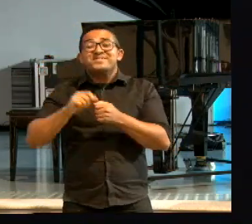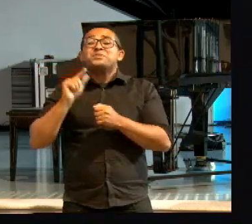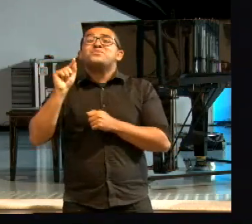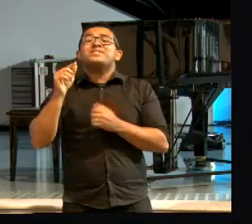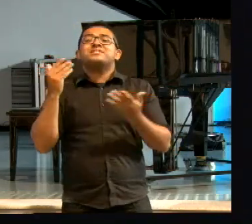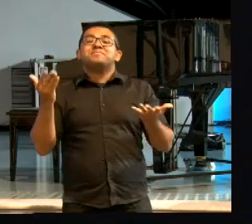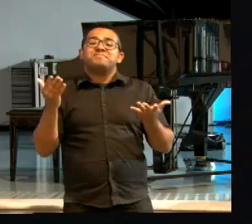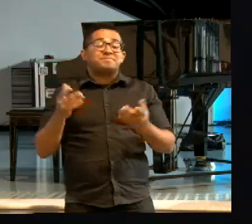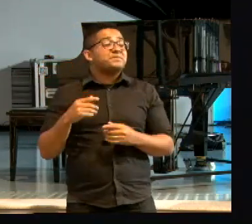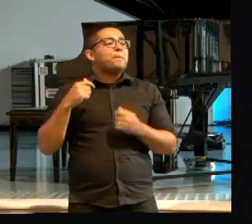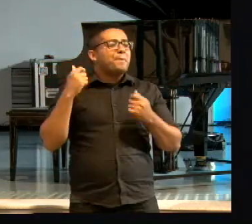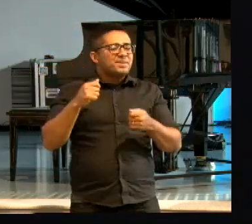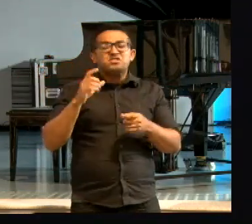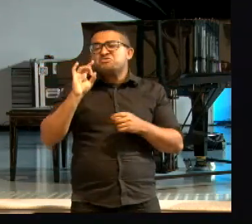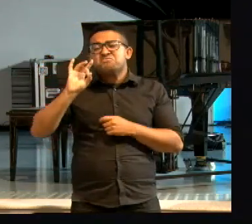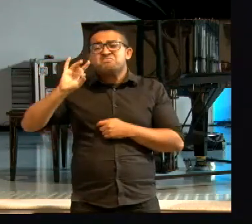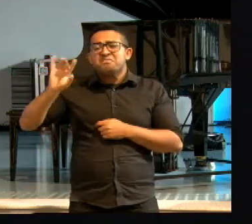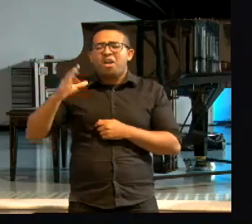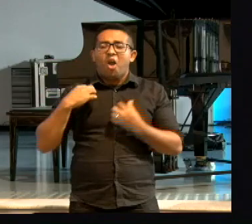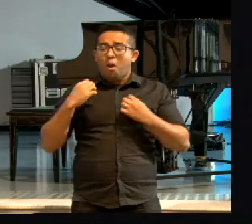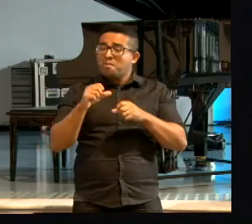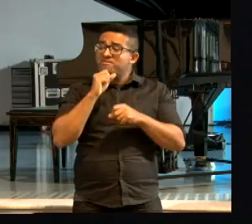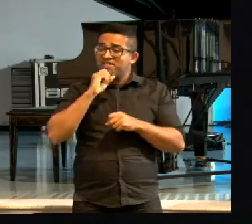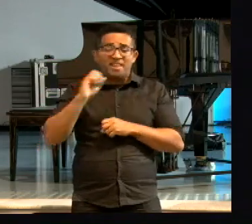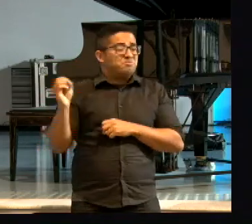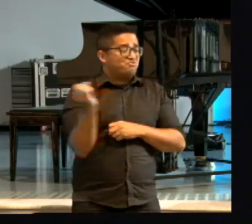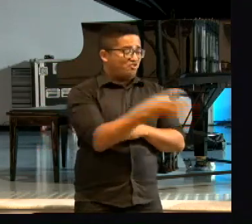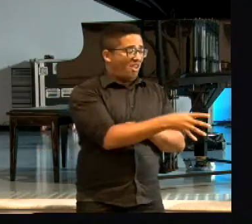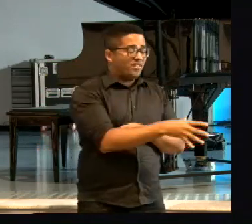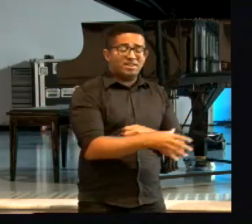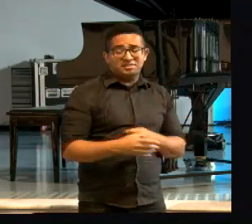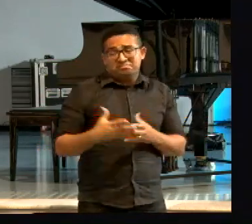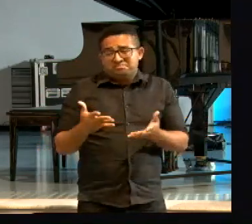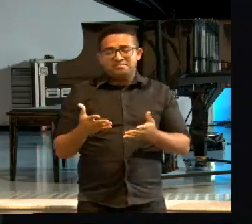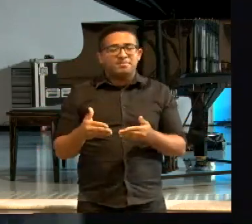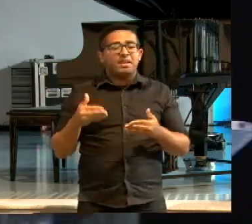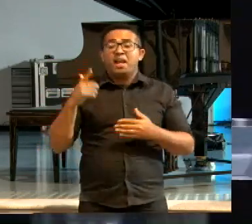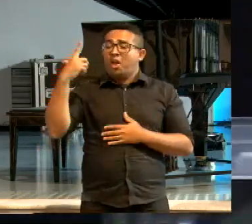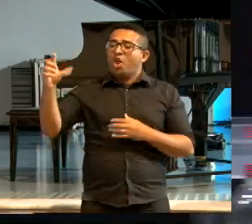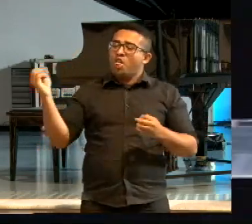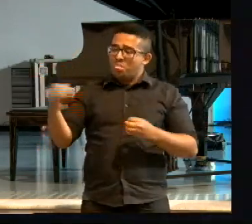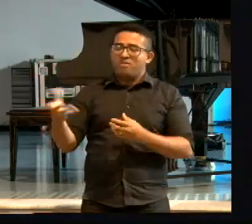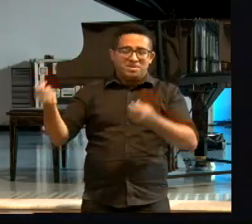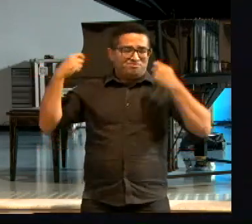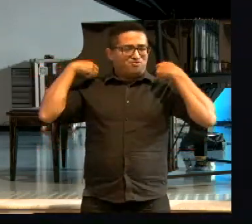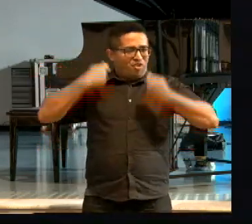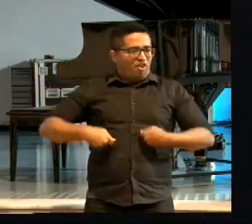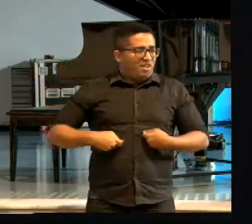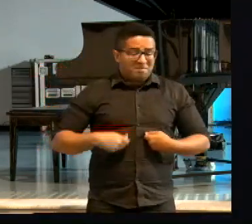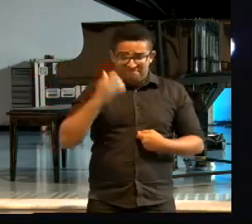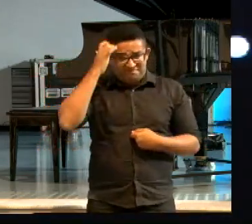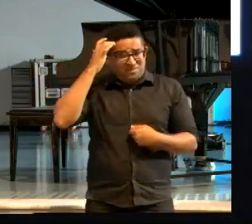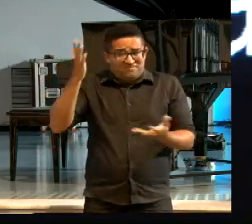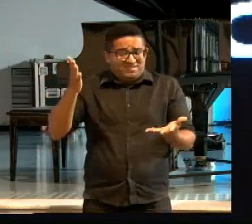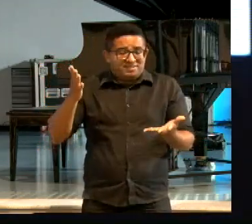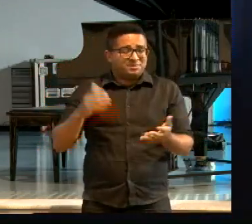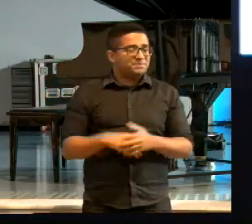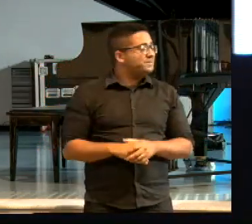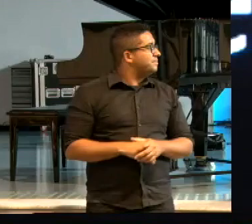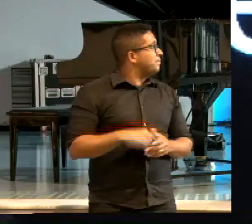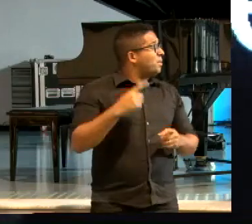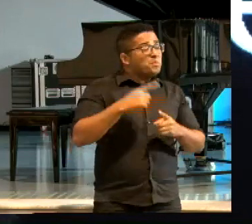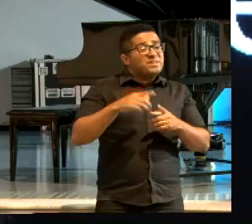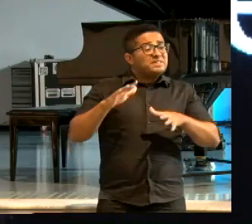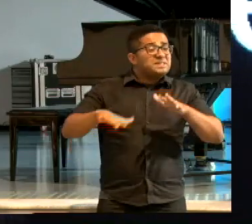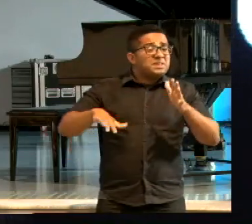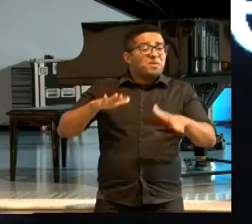fazer. Ela simplesmente descarta a roupa velha, seja rota ou rasgada, e ela abraça a nova provisão que está